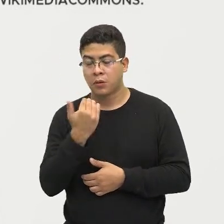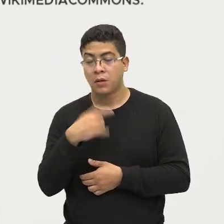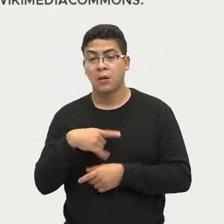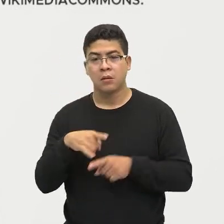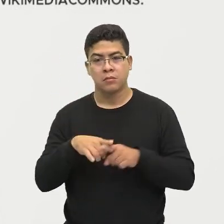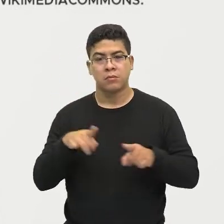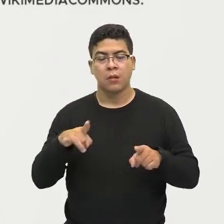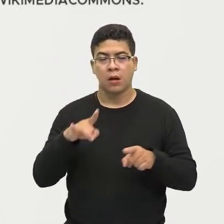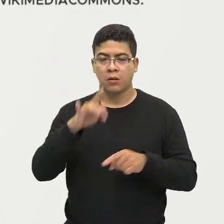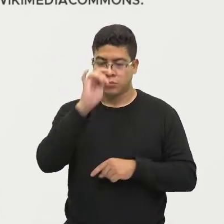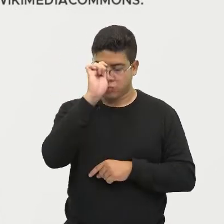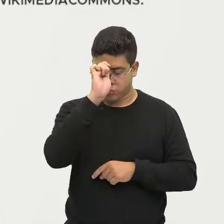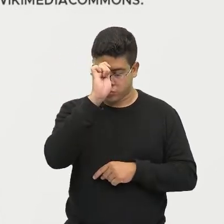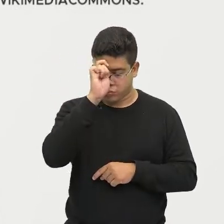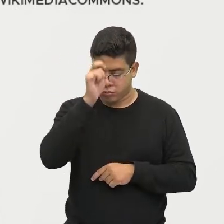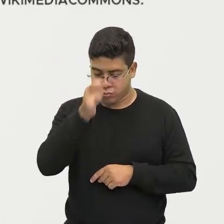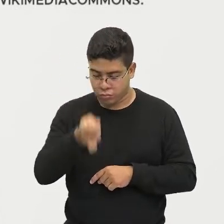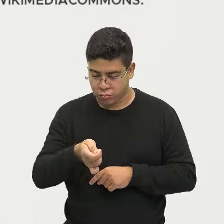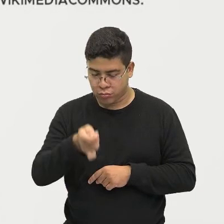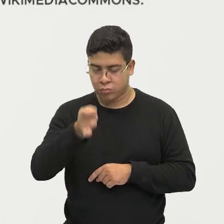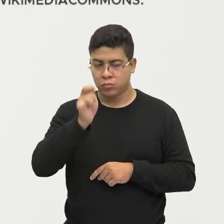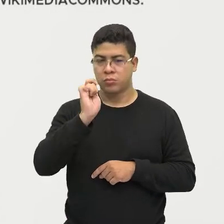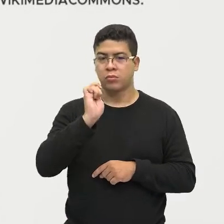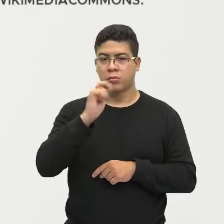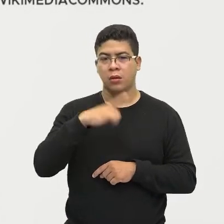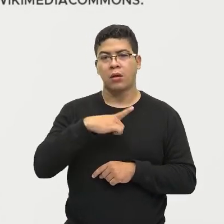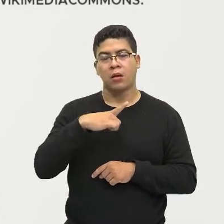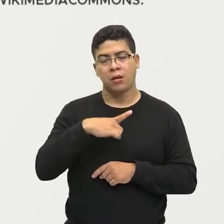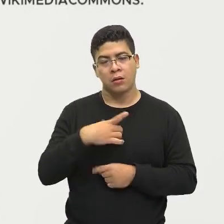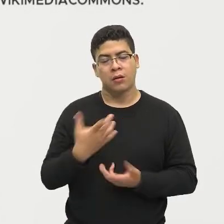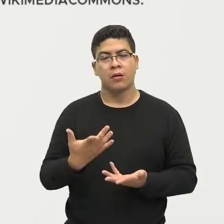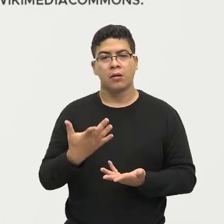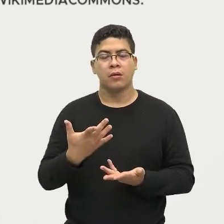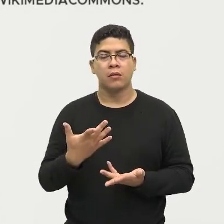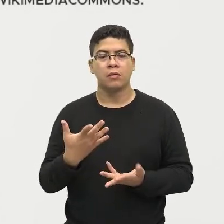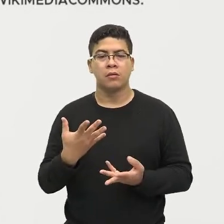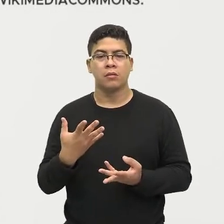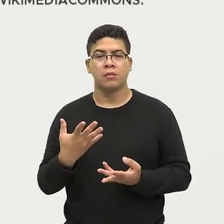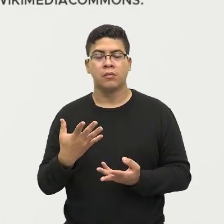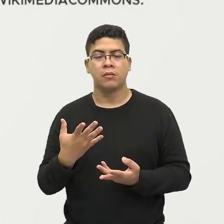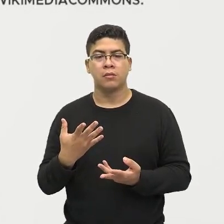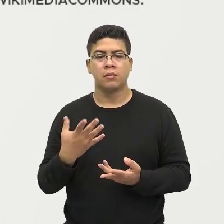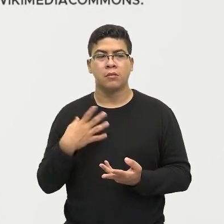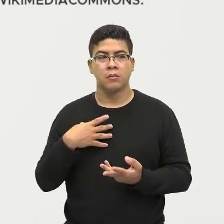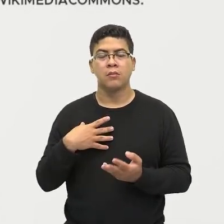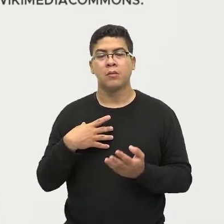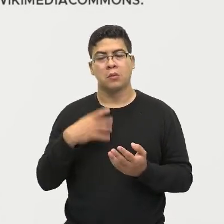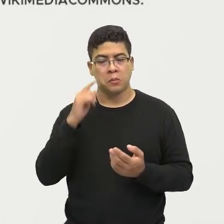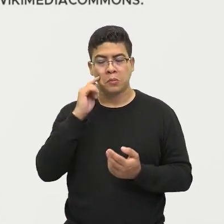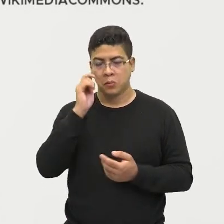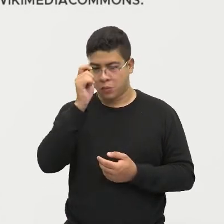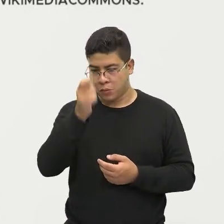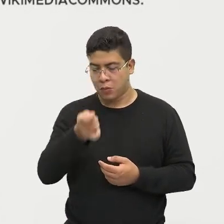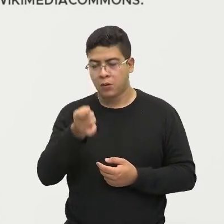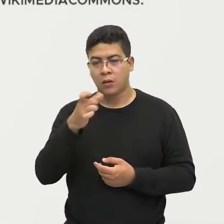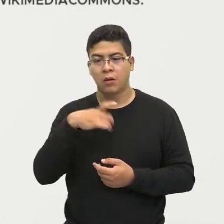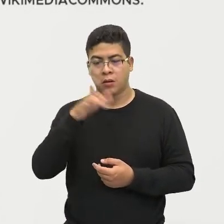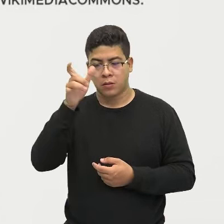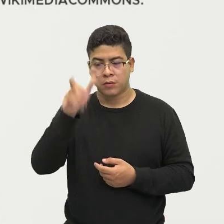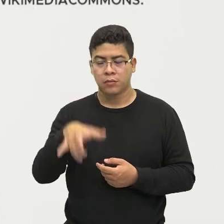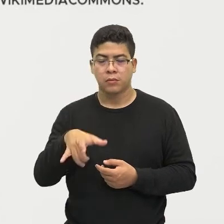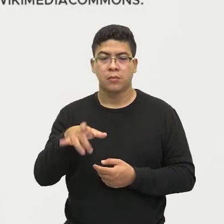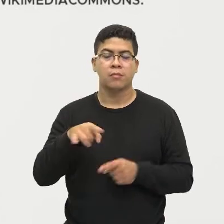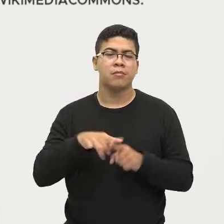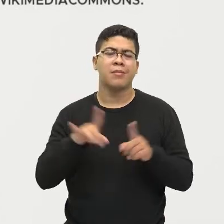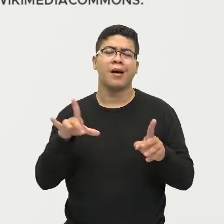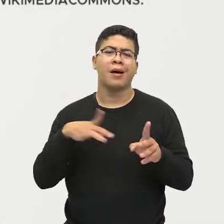levanta todo mundo, né, todo mundo que está no café, tira o chapéu e cumprimenta, né? Mas é uma